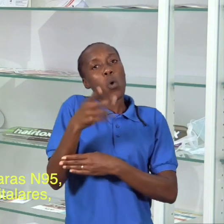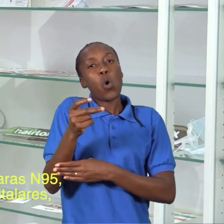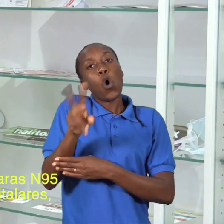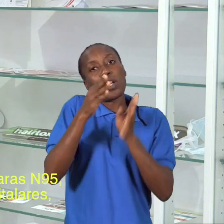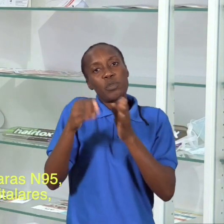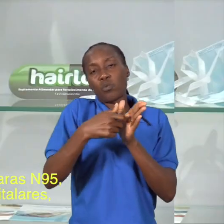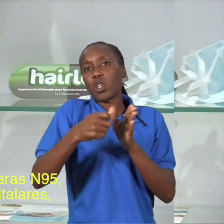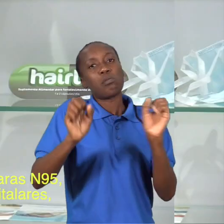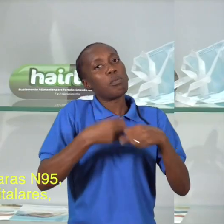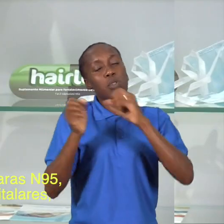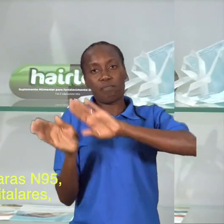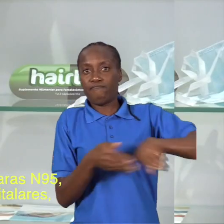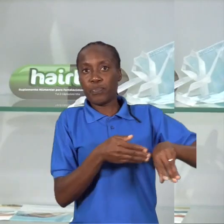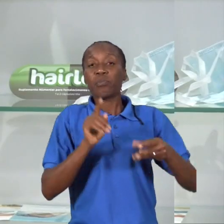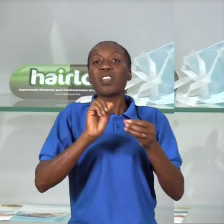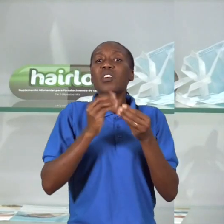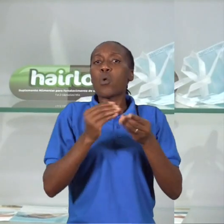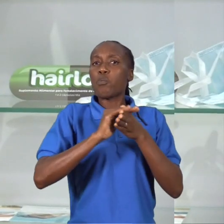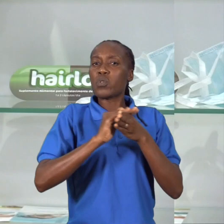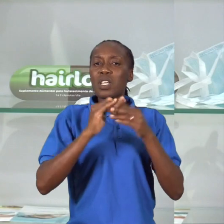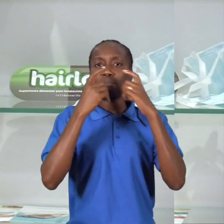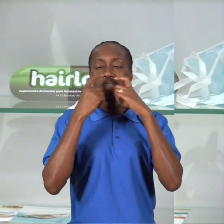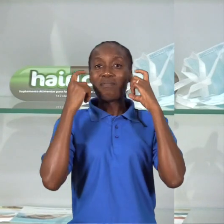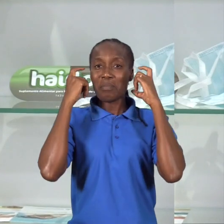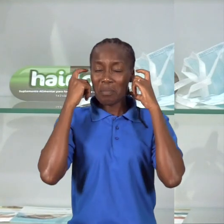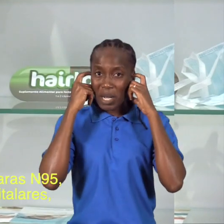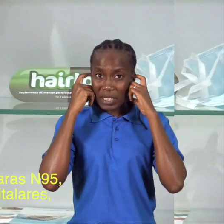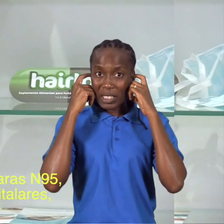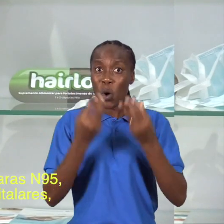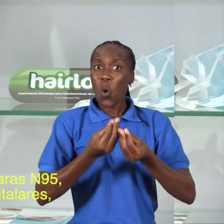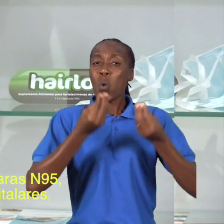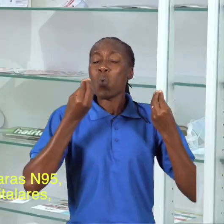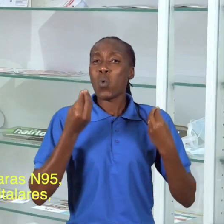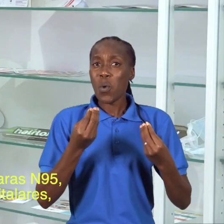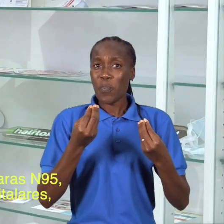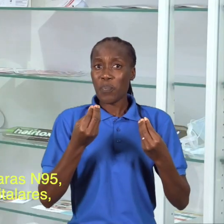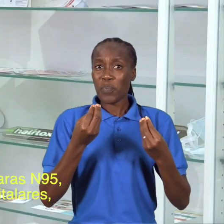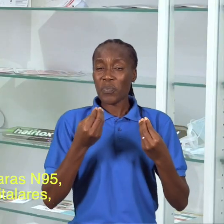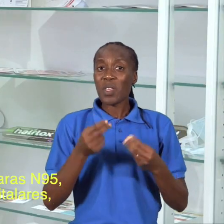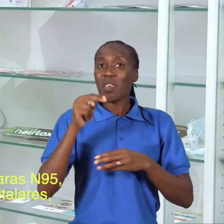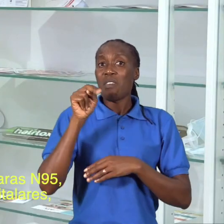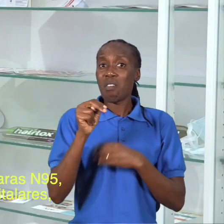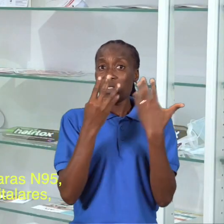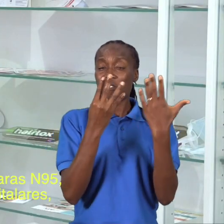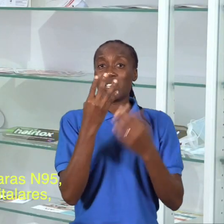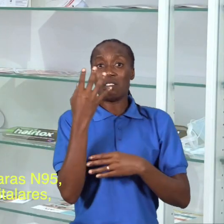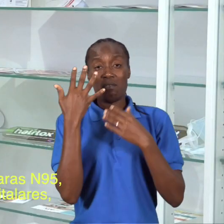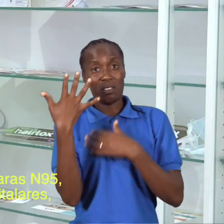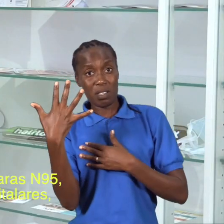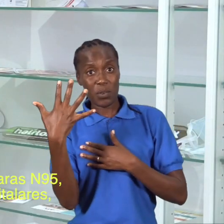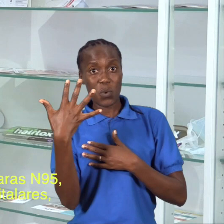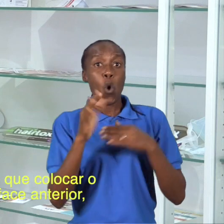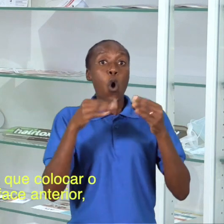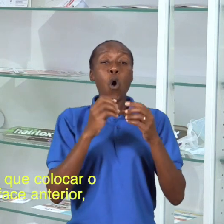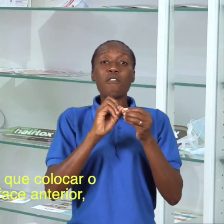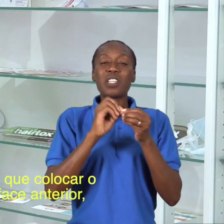O uso correto das máscaras N95, ou seja, máscaras hospitalares,